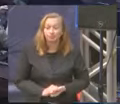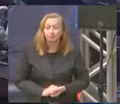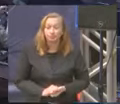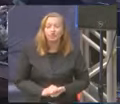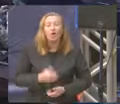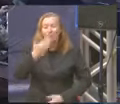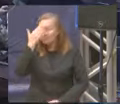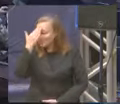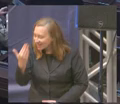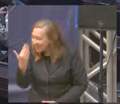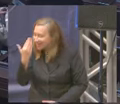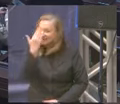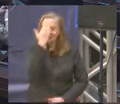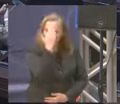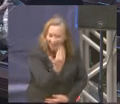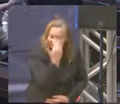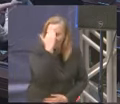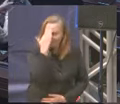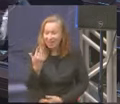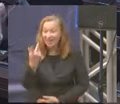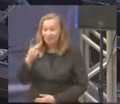Bruno, obrigado. Obrigado pela tua visão.